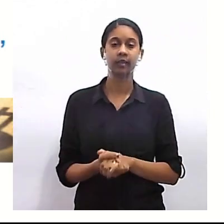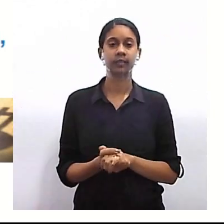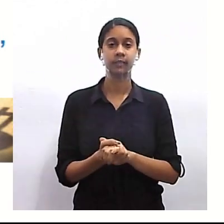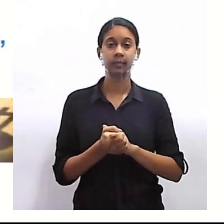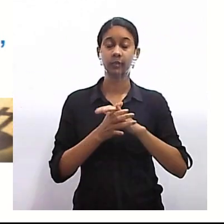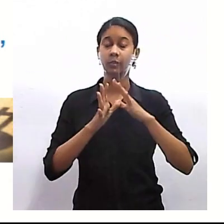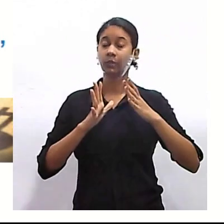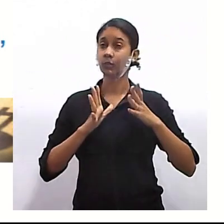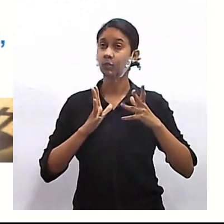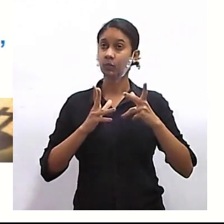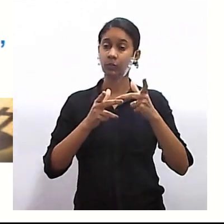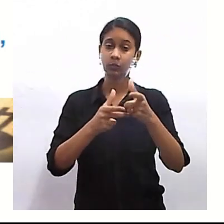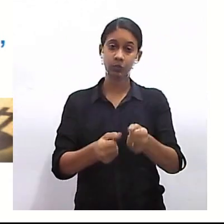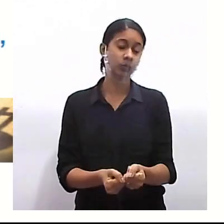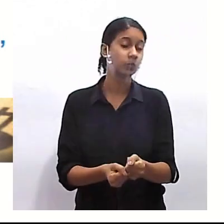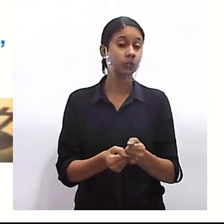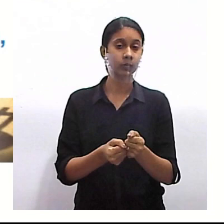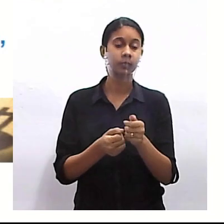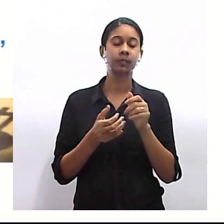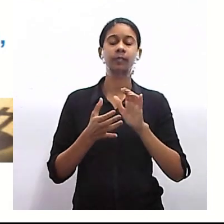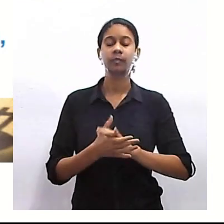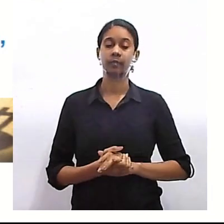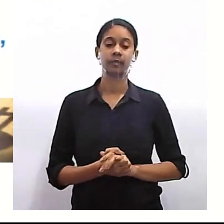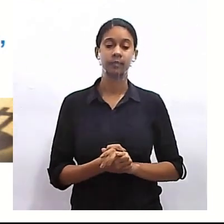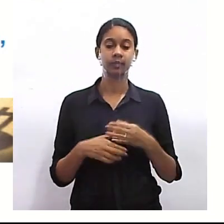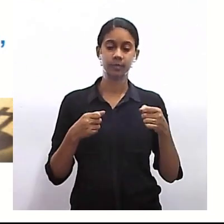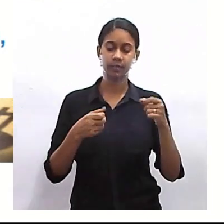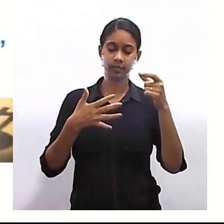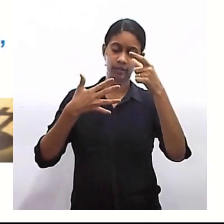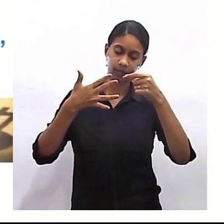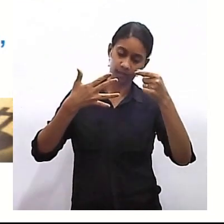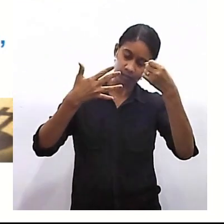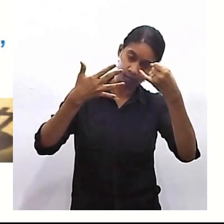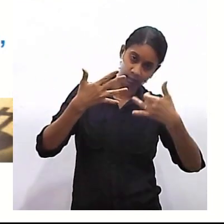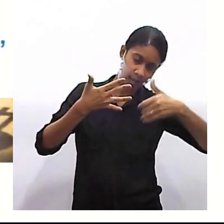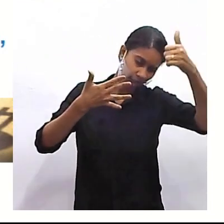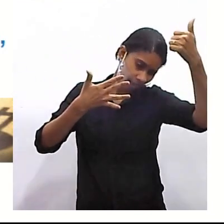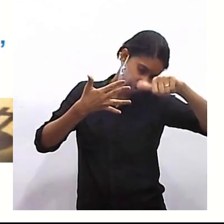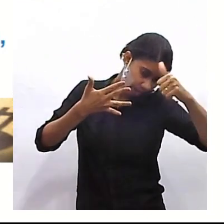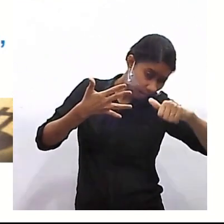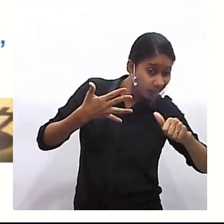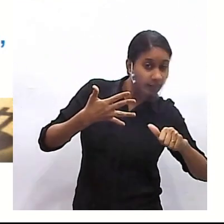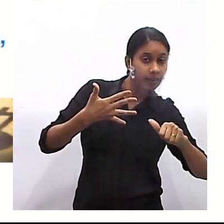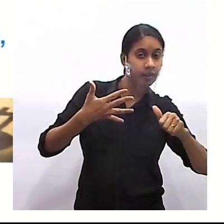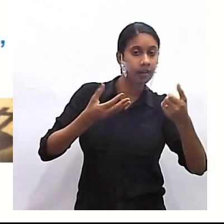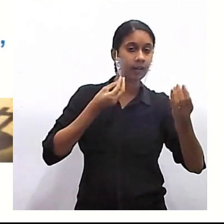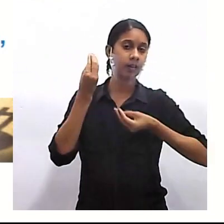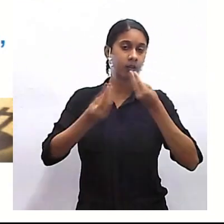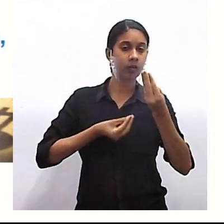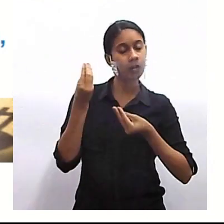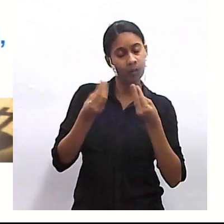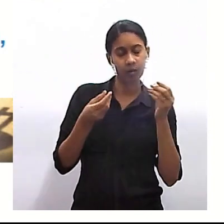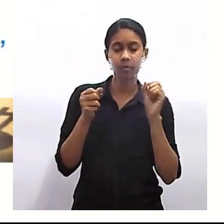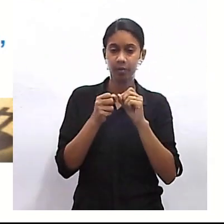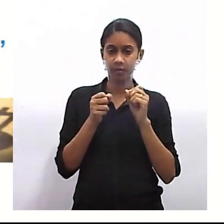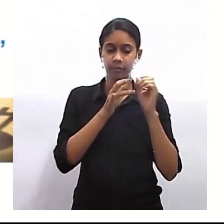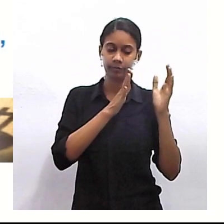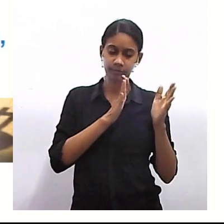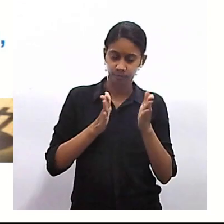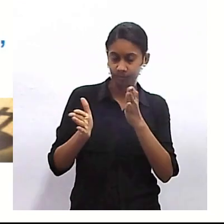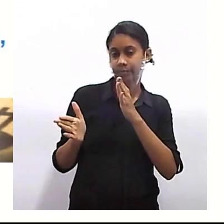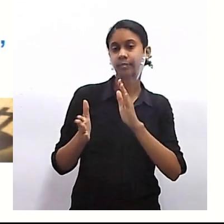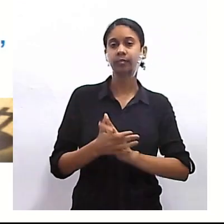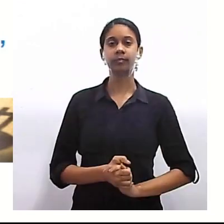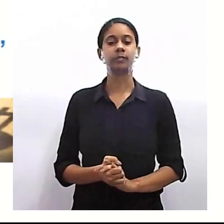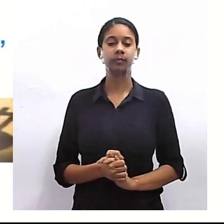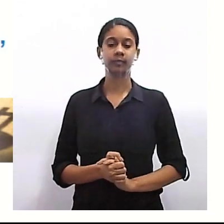global, faremos uma análise detalhada de todos os custos envolvidos de maneira sistêmica. Primeiro,